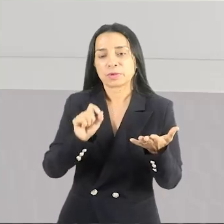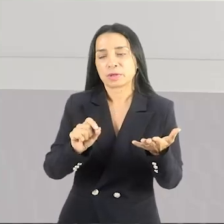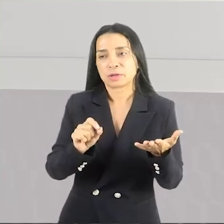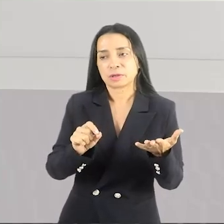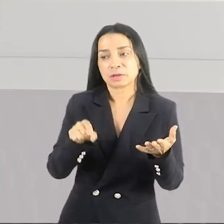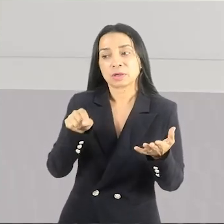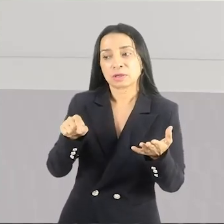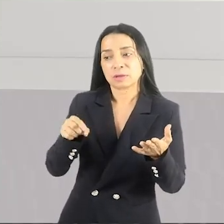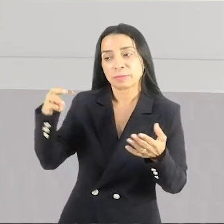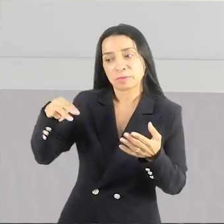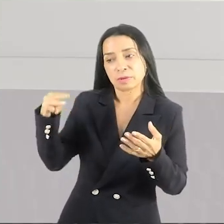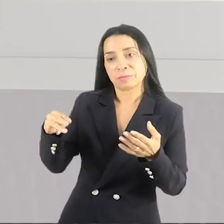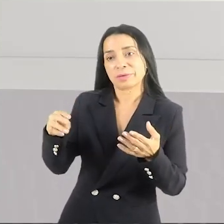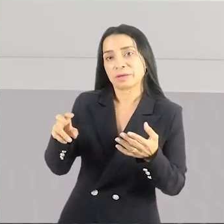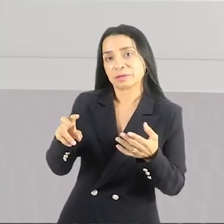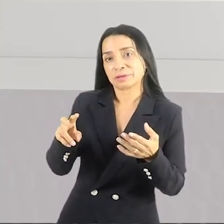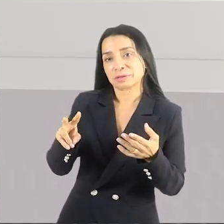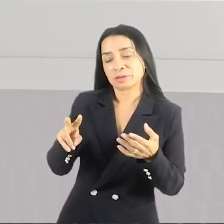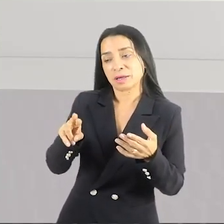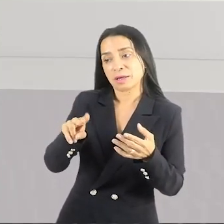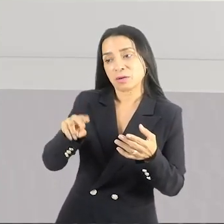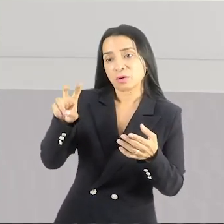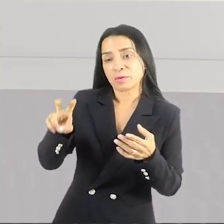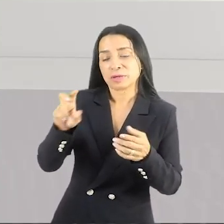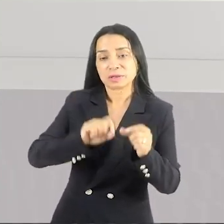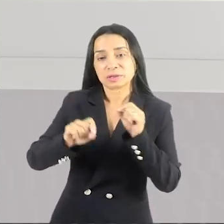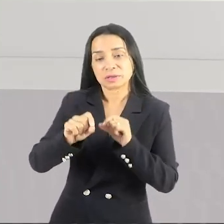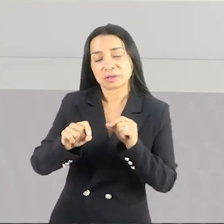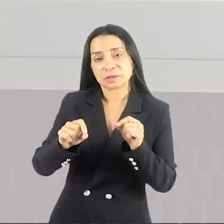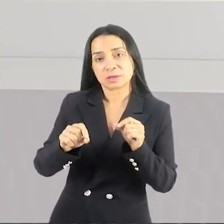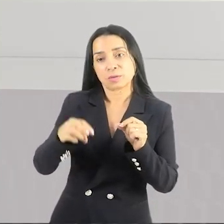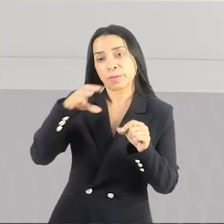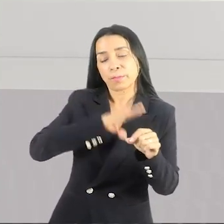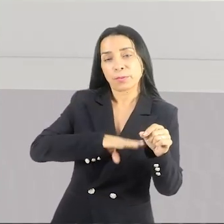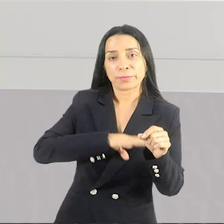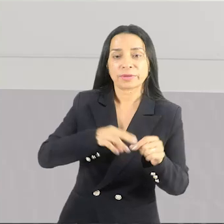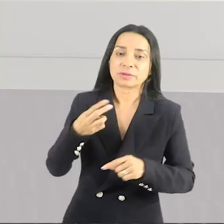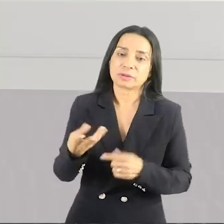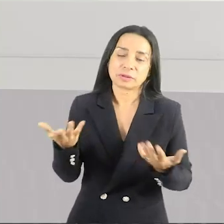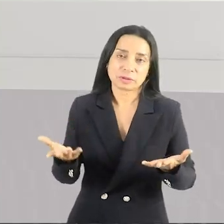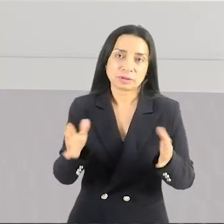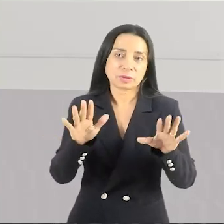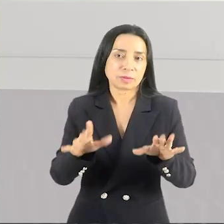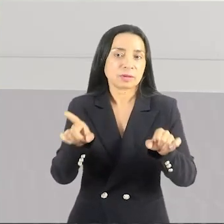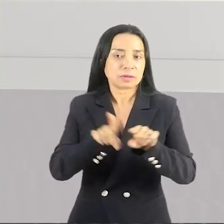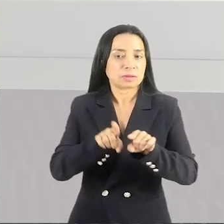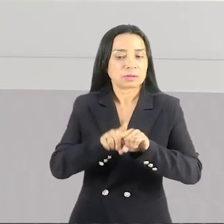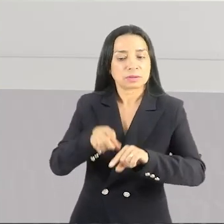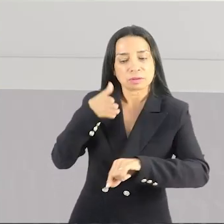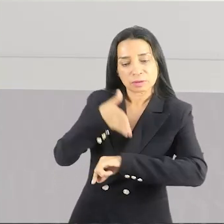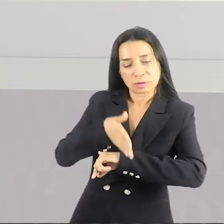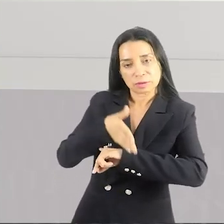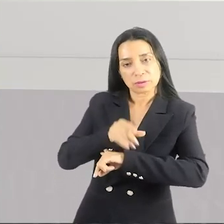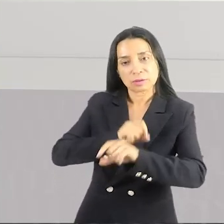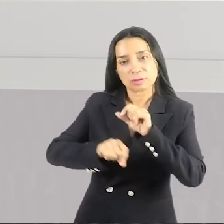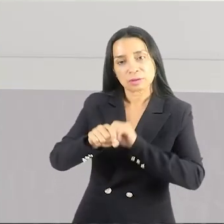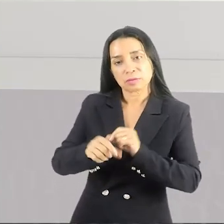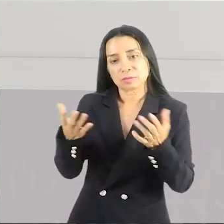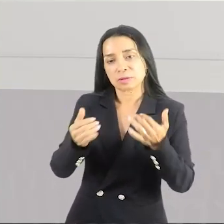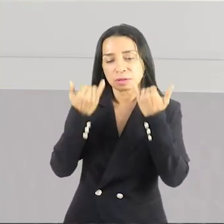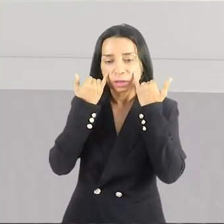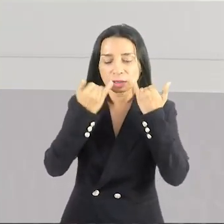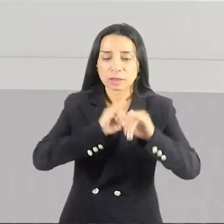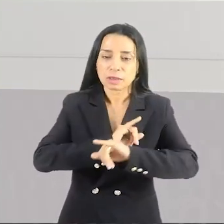de português tem peso 3. Então já está te dando peso. Mas esse peso também pode ser a frequência com que um dado